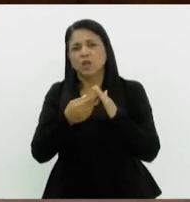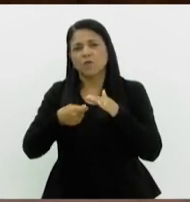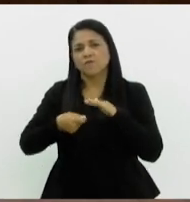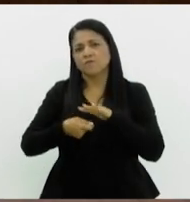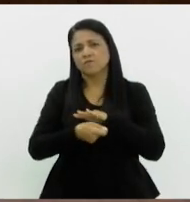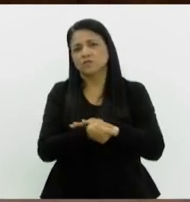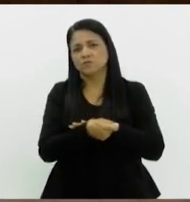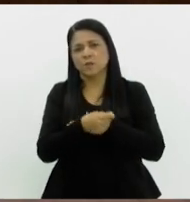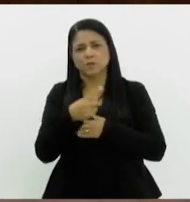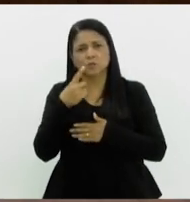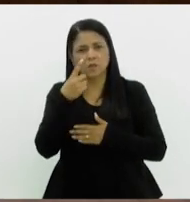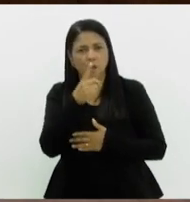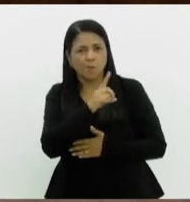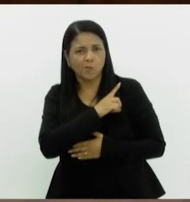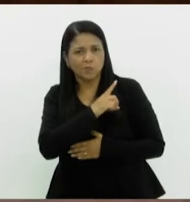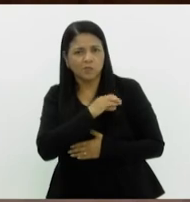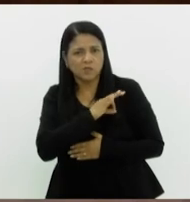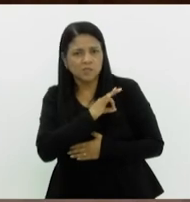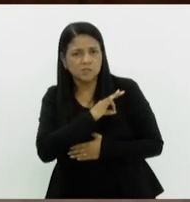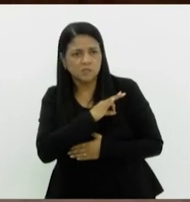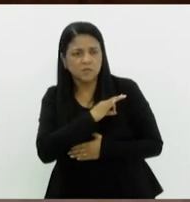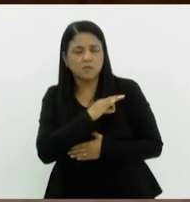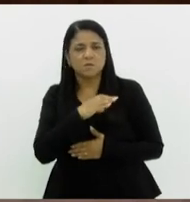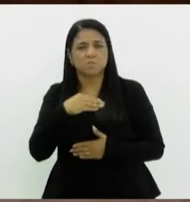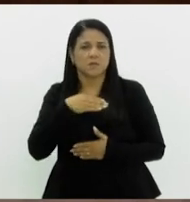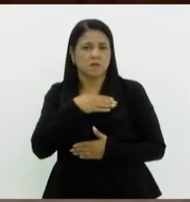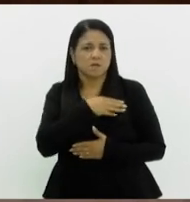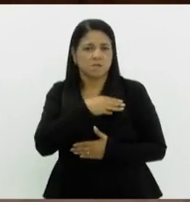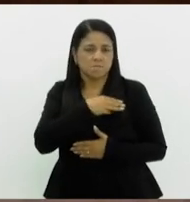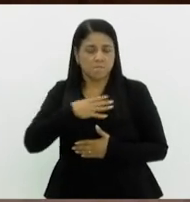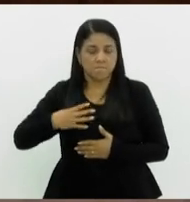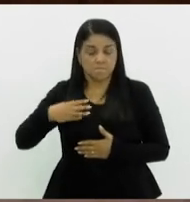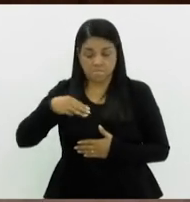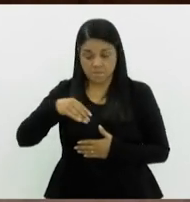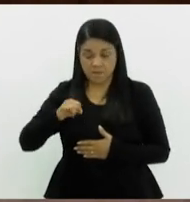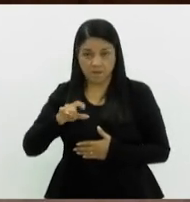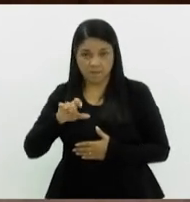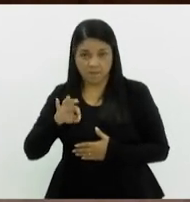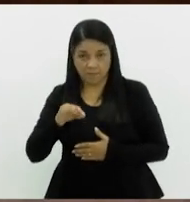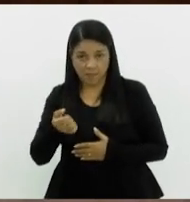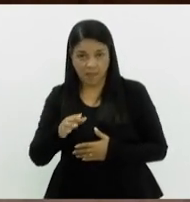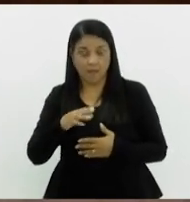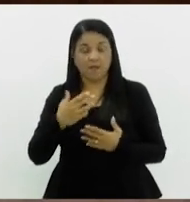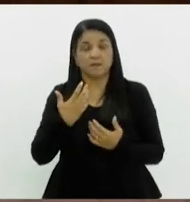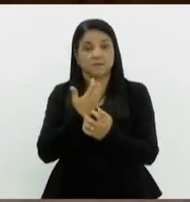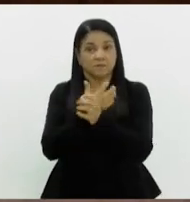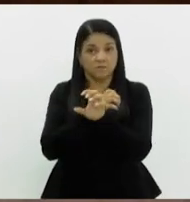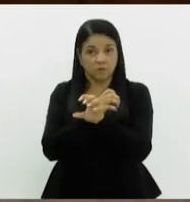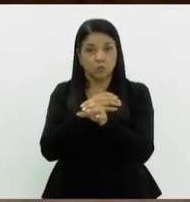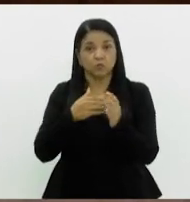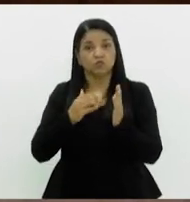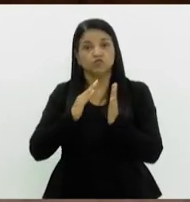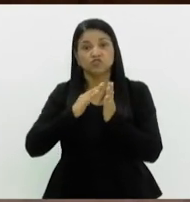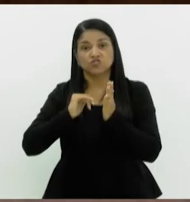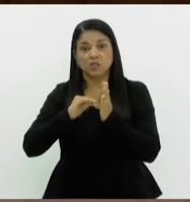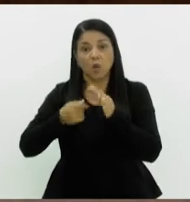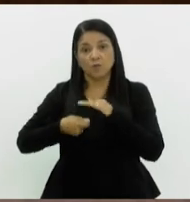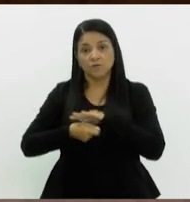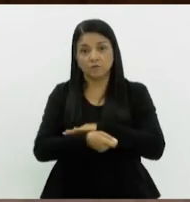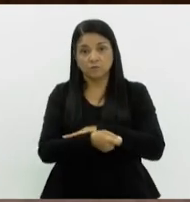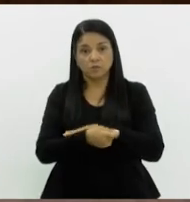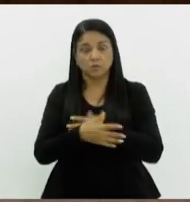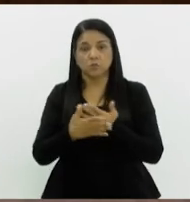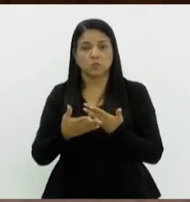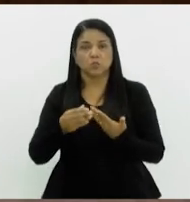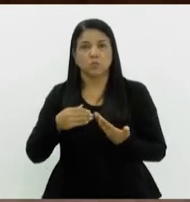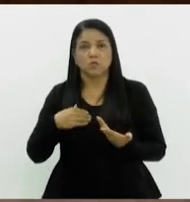polícia, das polícias militares e civis. Eles não concordam no investimento de material